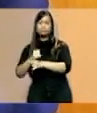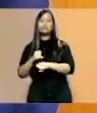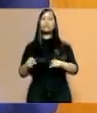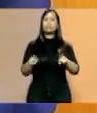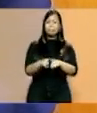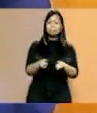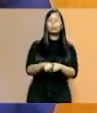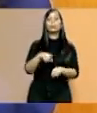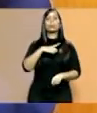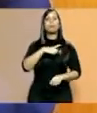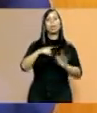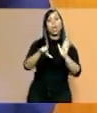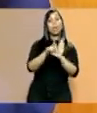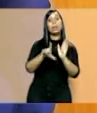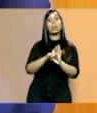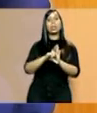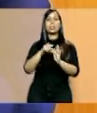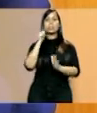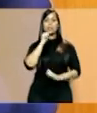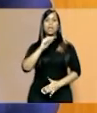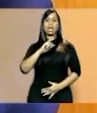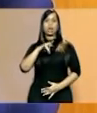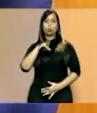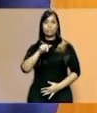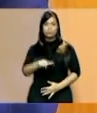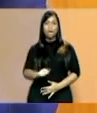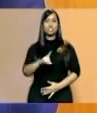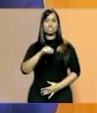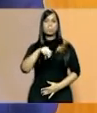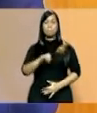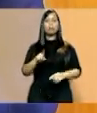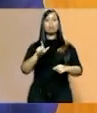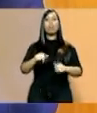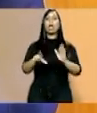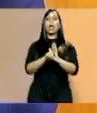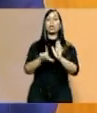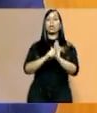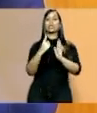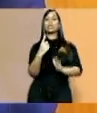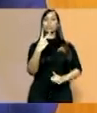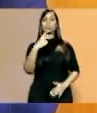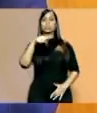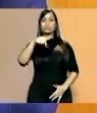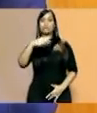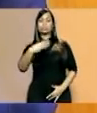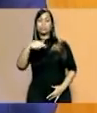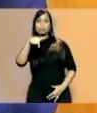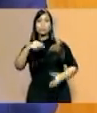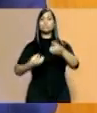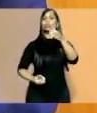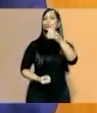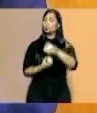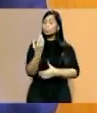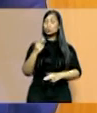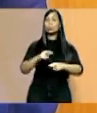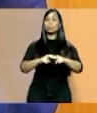E temos também a Lei Carolina Dickmann, que é a Lei 12737, que surgiu justamente para tratar dos